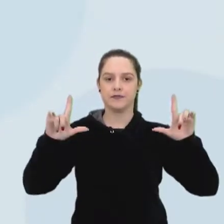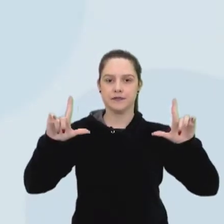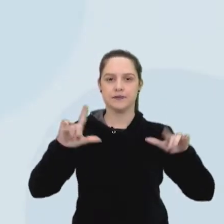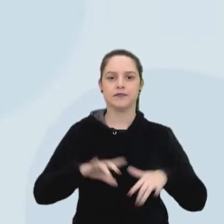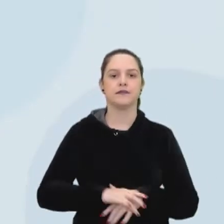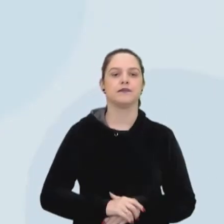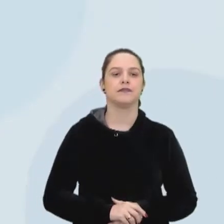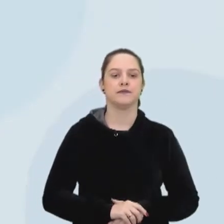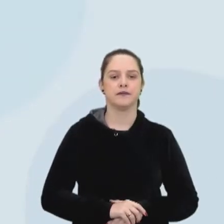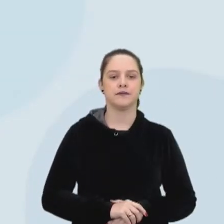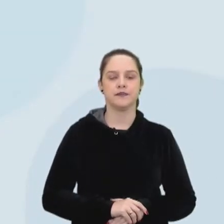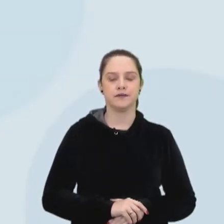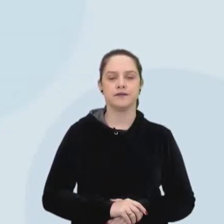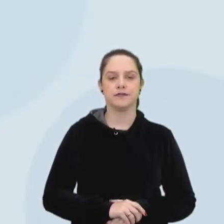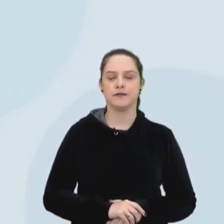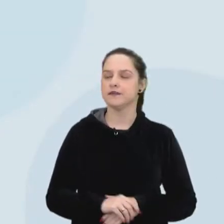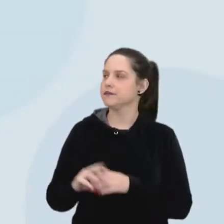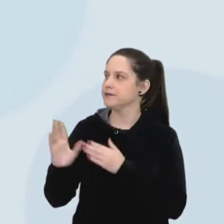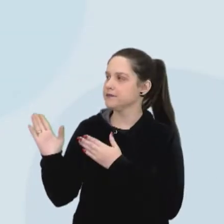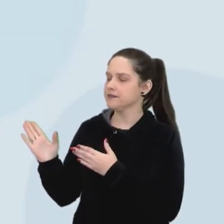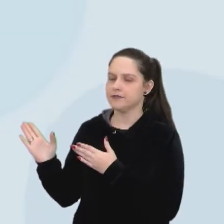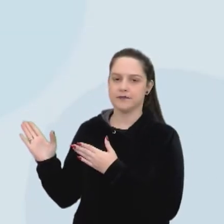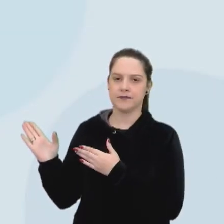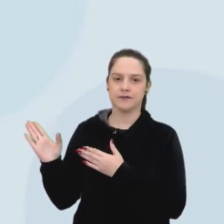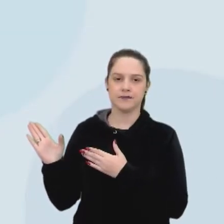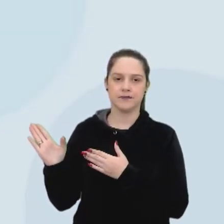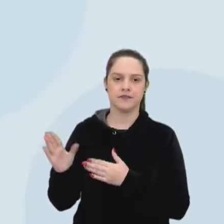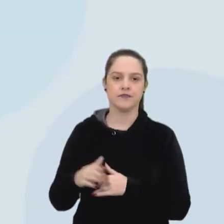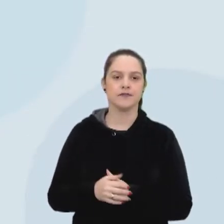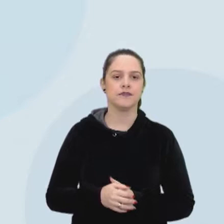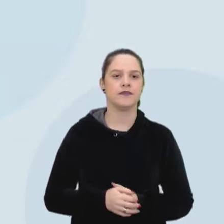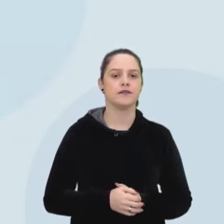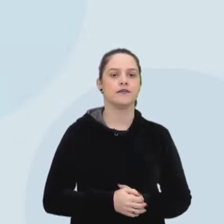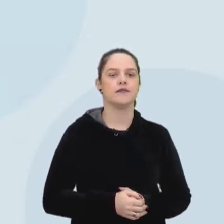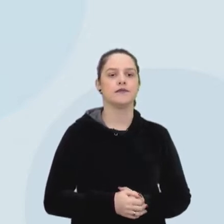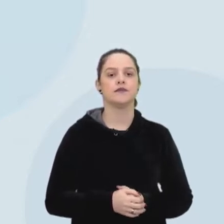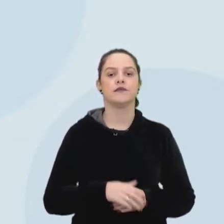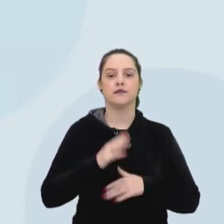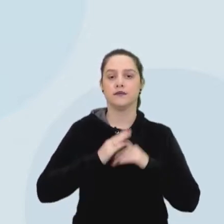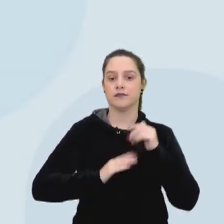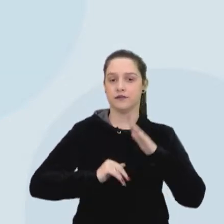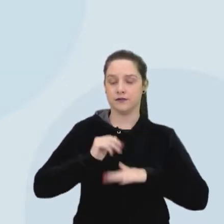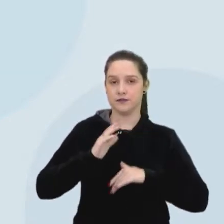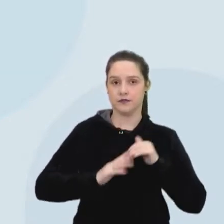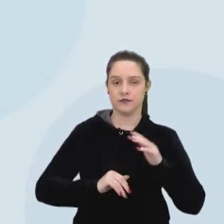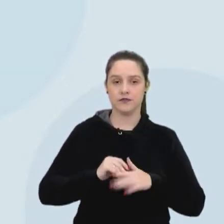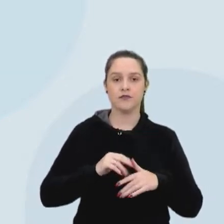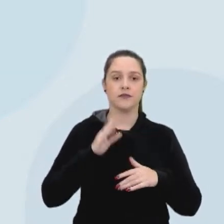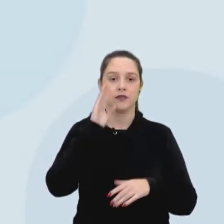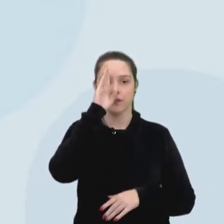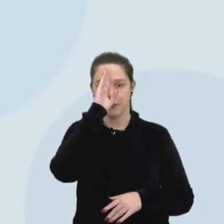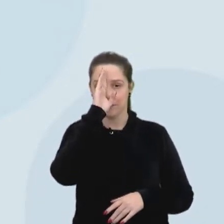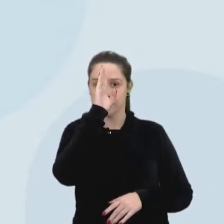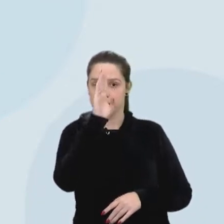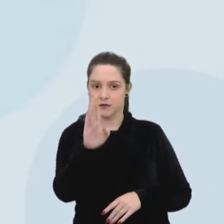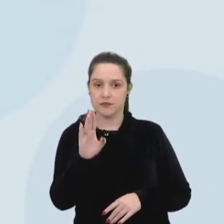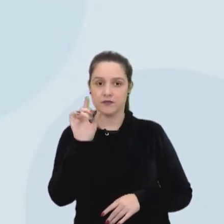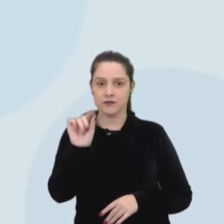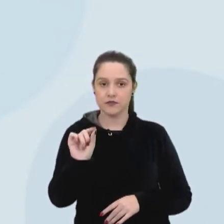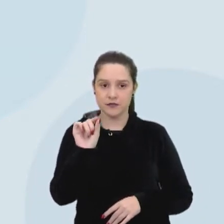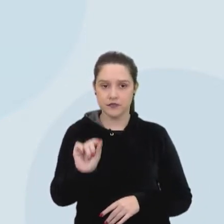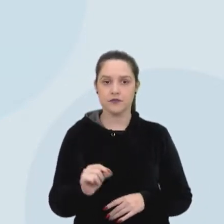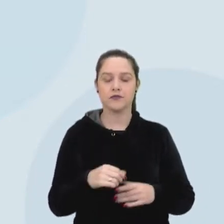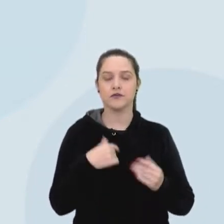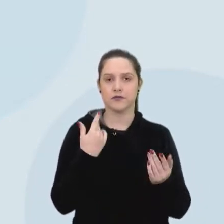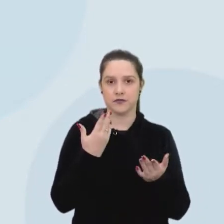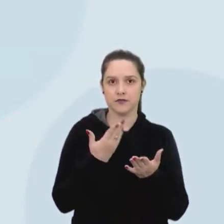dos eixos estruturantes, está aí para vocês. Então tá lá, a habilidade, o principal eixo estruturante